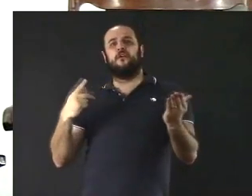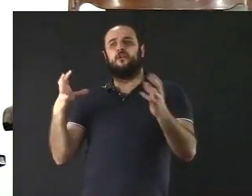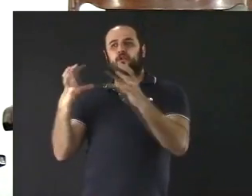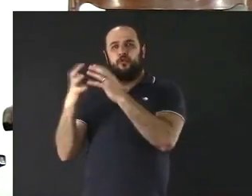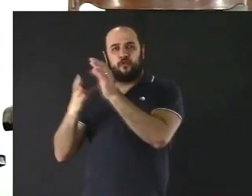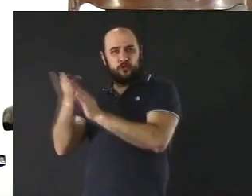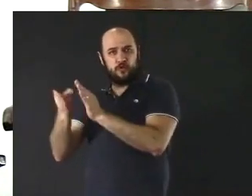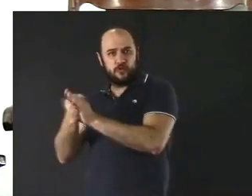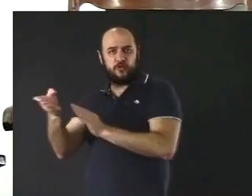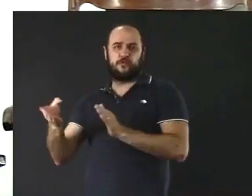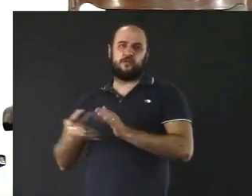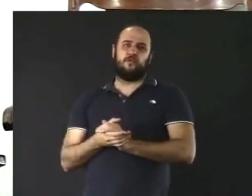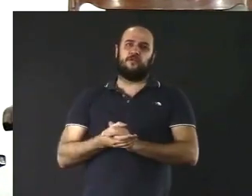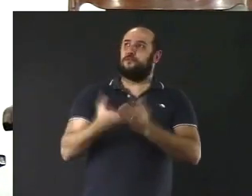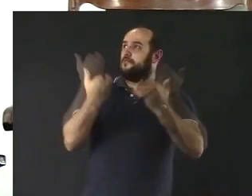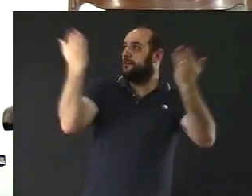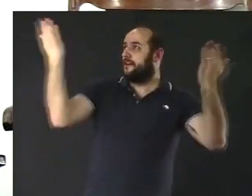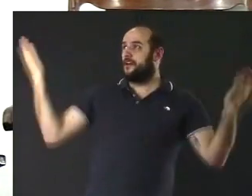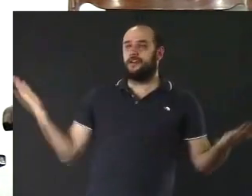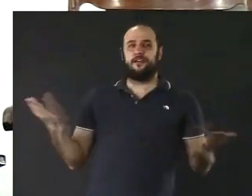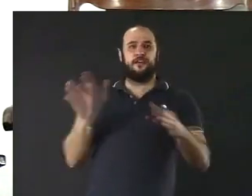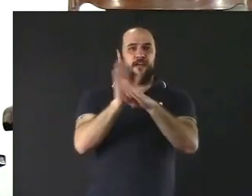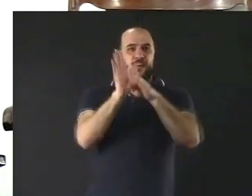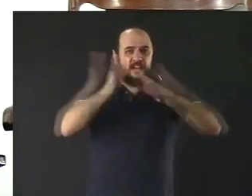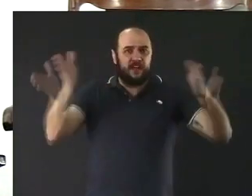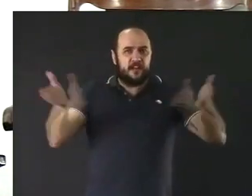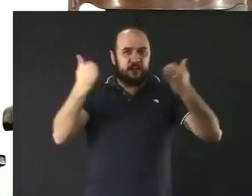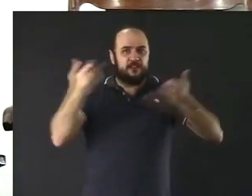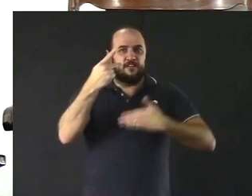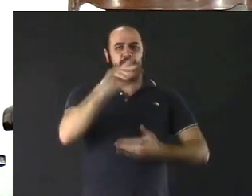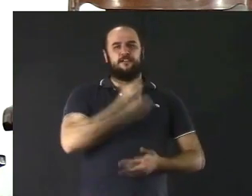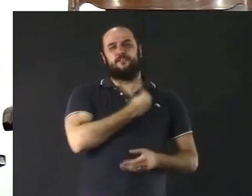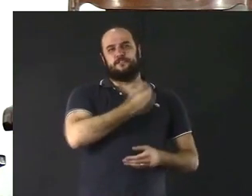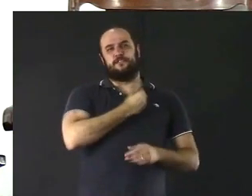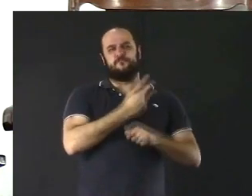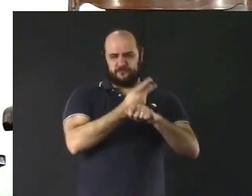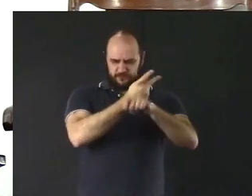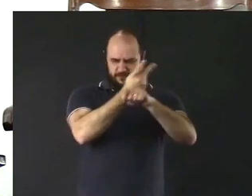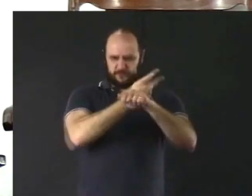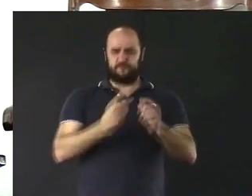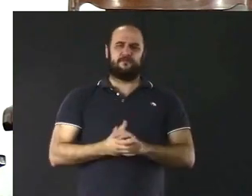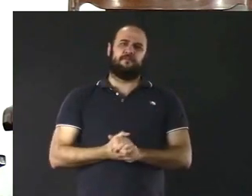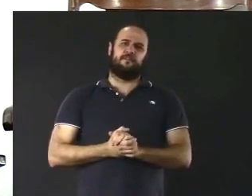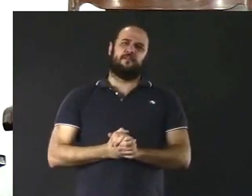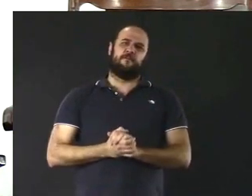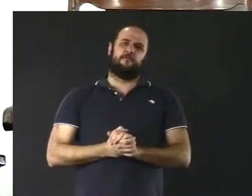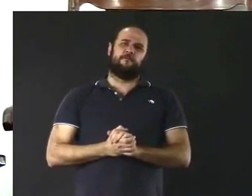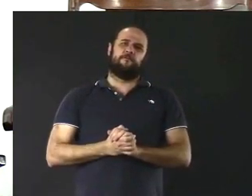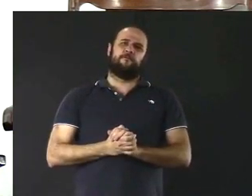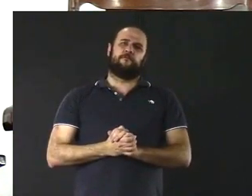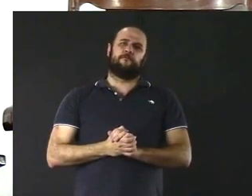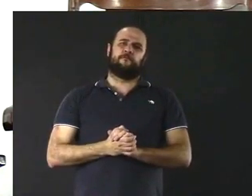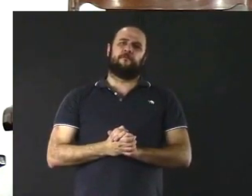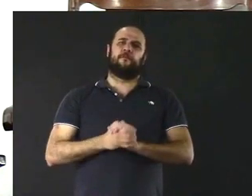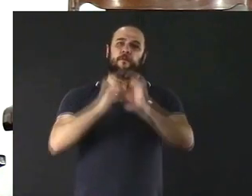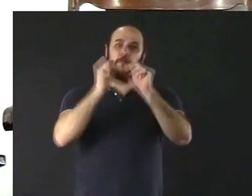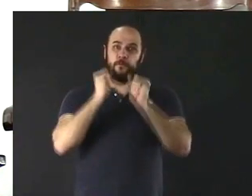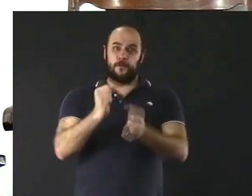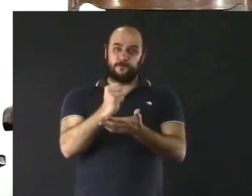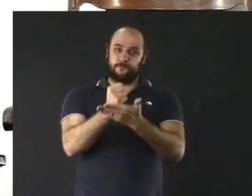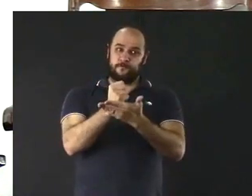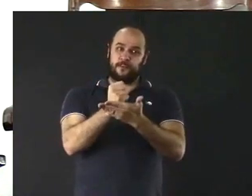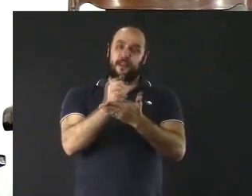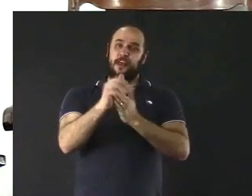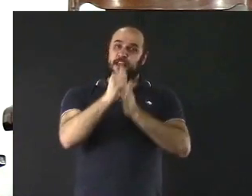conselheiros bíblicos estão aí para te ajudar. Procure-os para que eles possam te